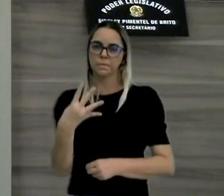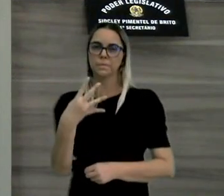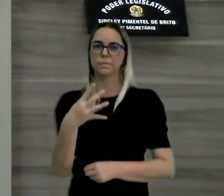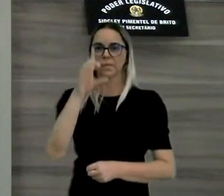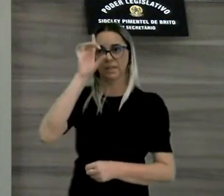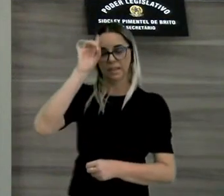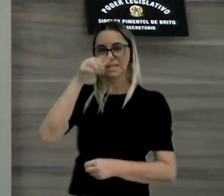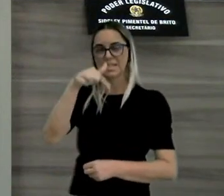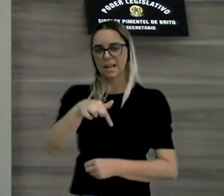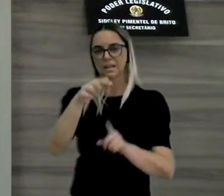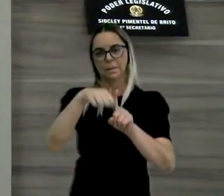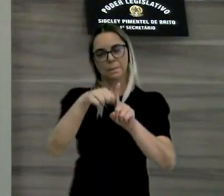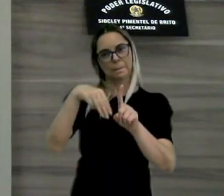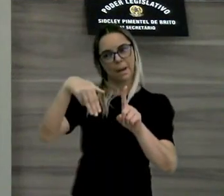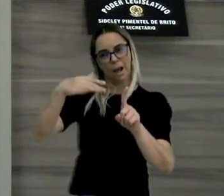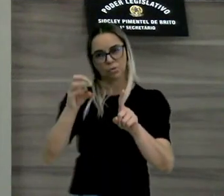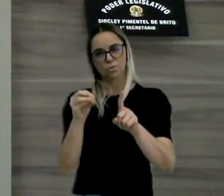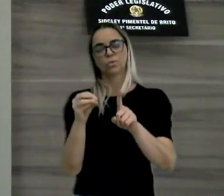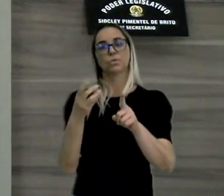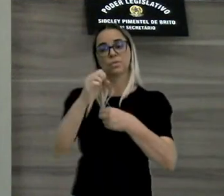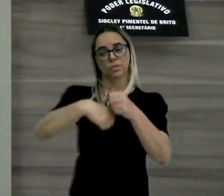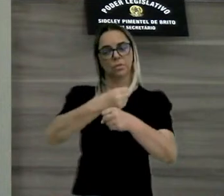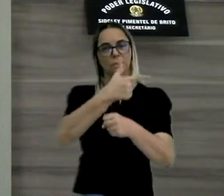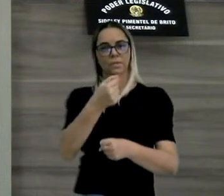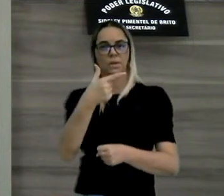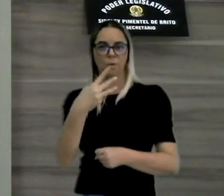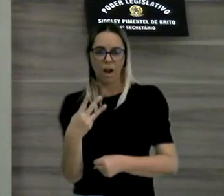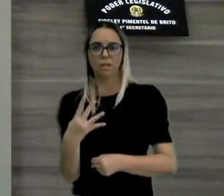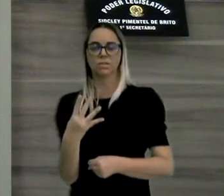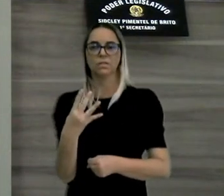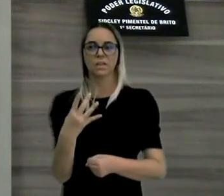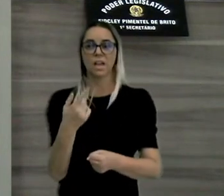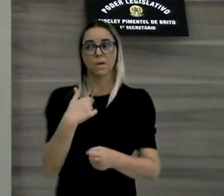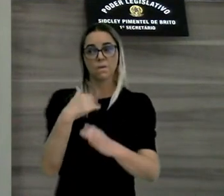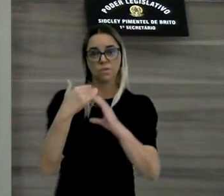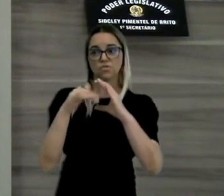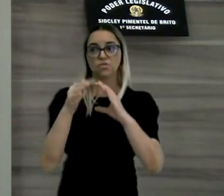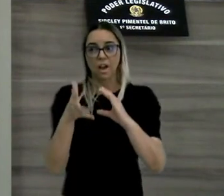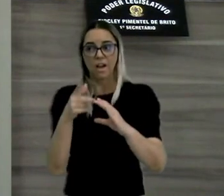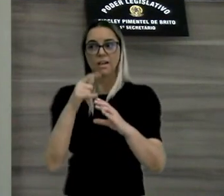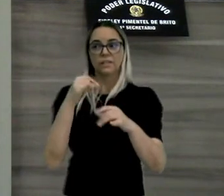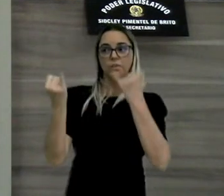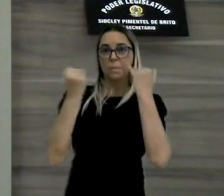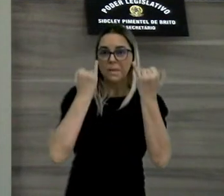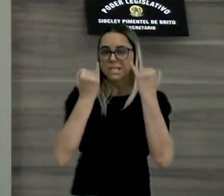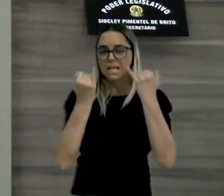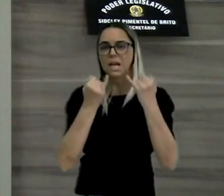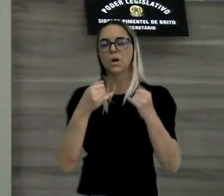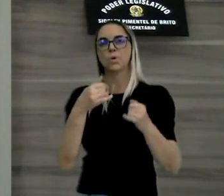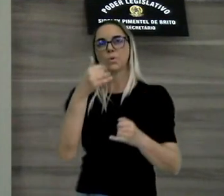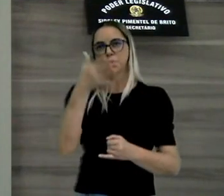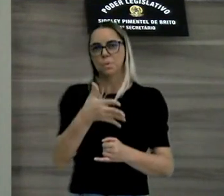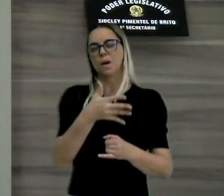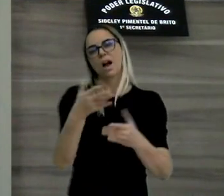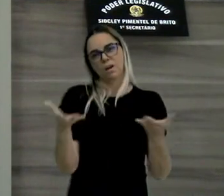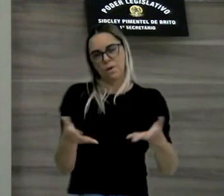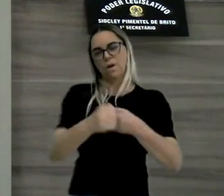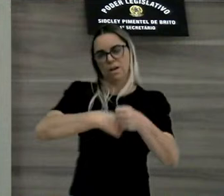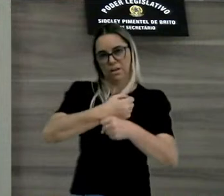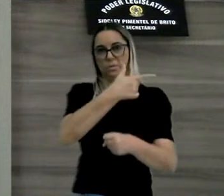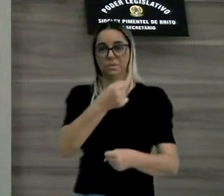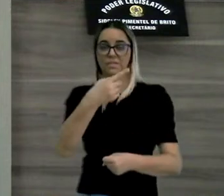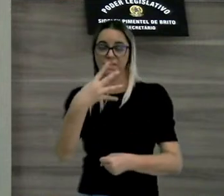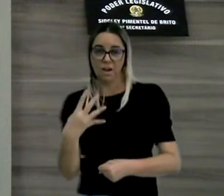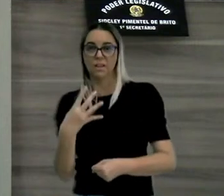de março de 2024 dessa procedência por meio do qual envia a indicação Legislativa número 28/2022 de 25 de